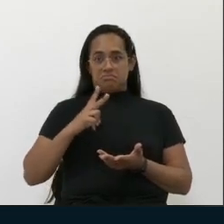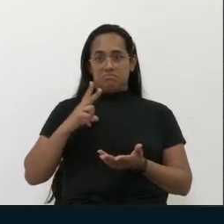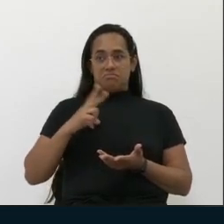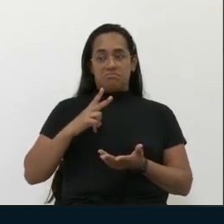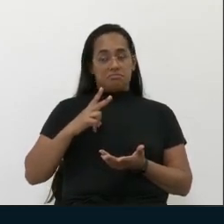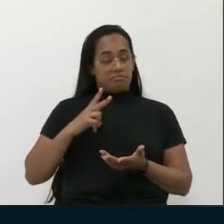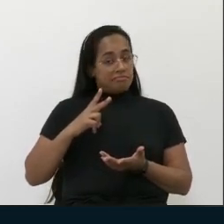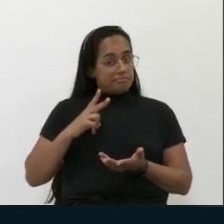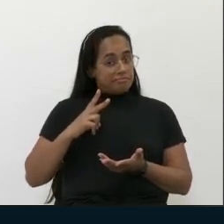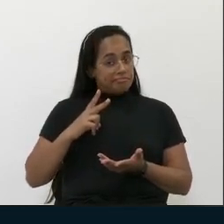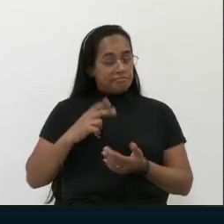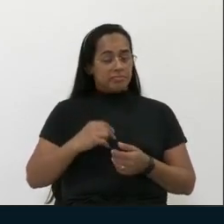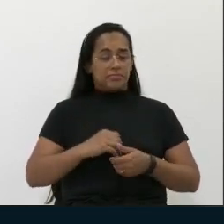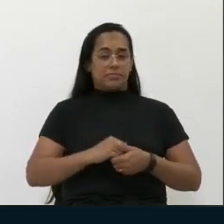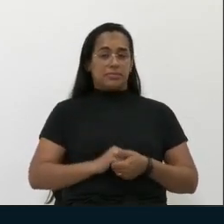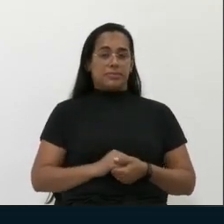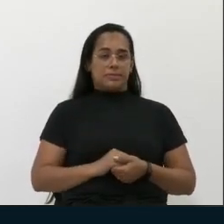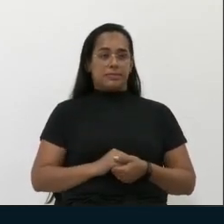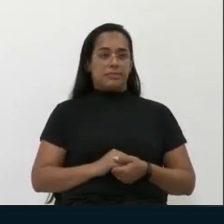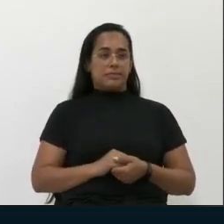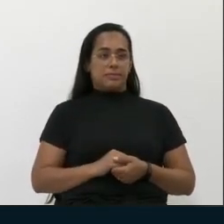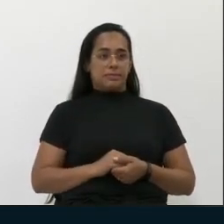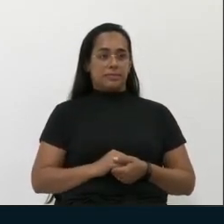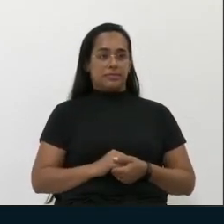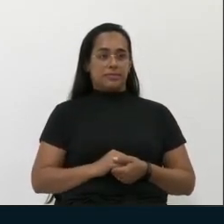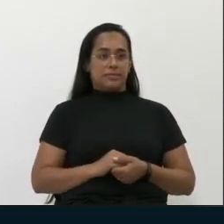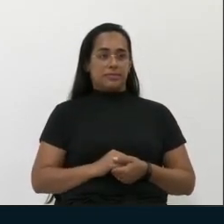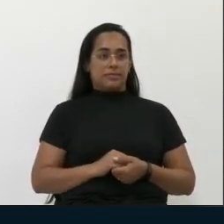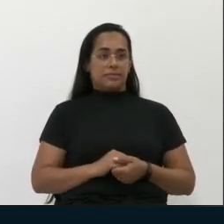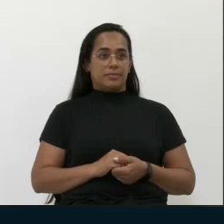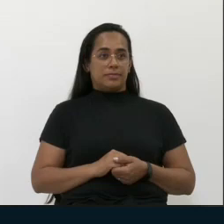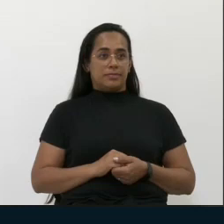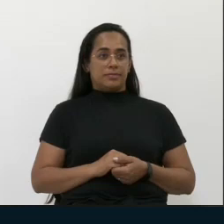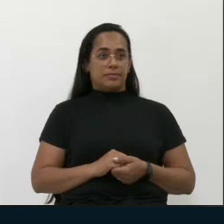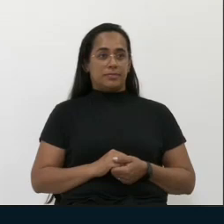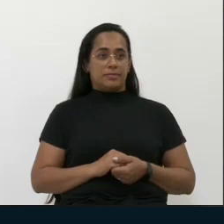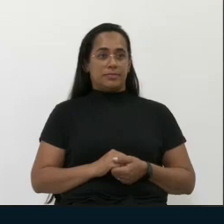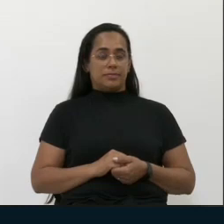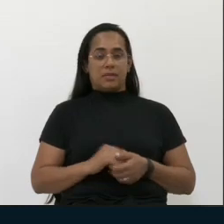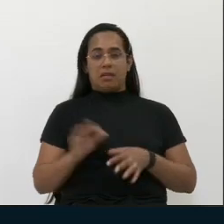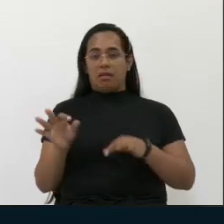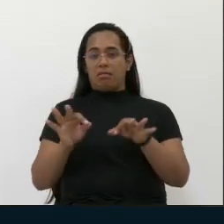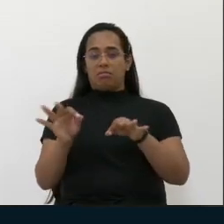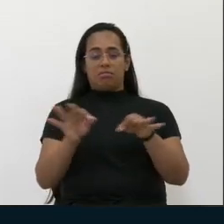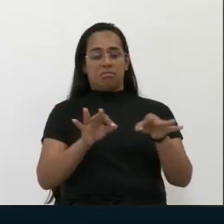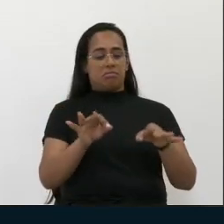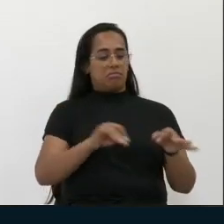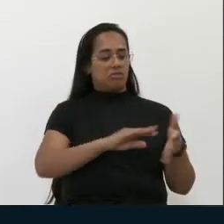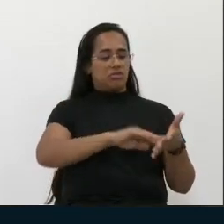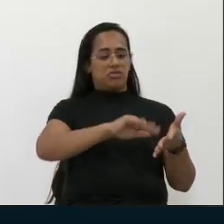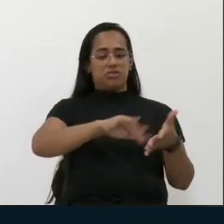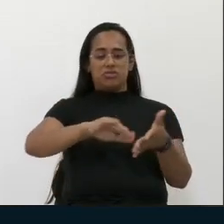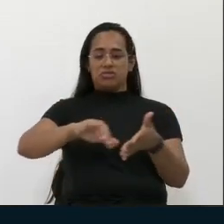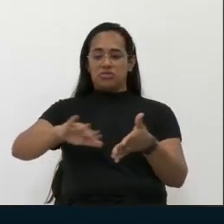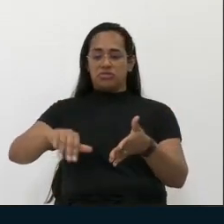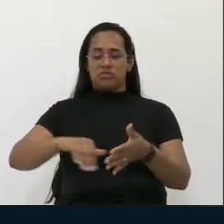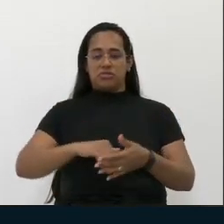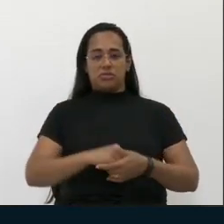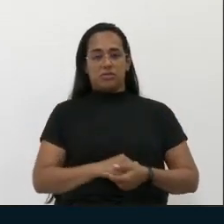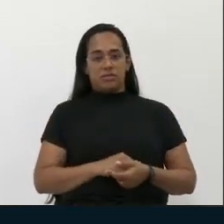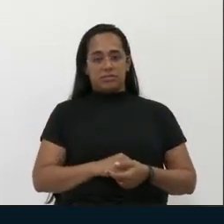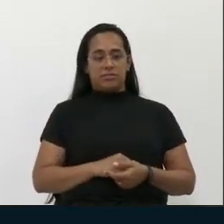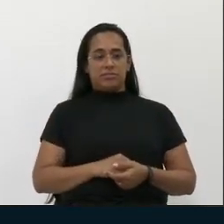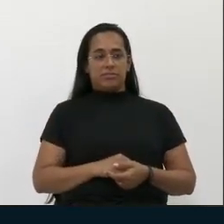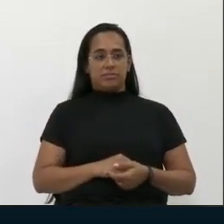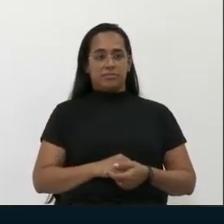Como se fosse algo pessoal. Então, se tem aquelas moedas naquele lago lá, não, manda retirar tudo. Eu não quero essas moedas. Mas não é dela. A primeira dama foi lá e mandou retirar.